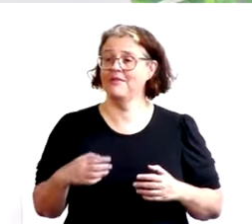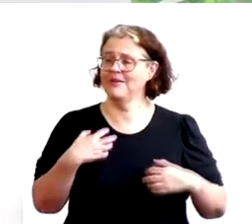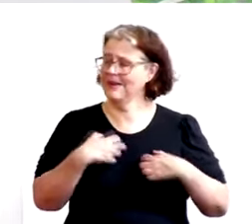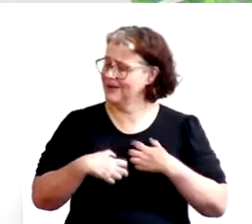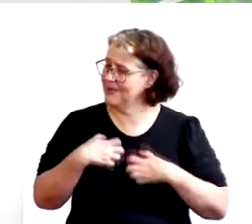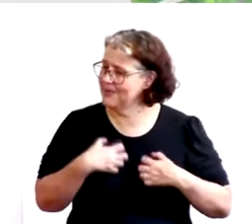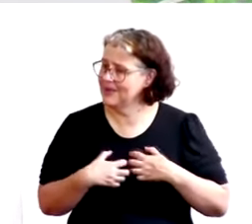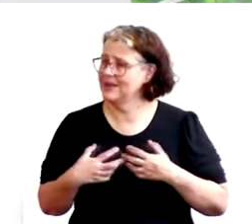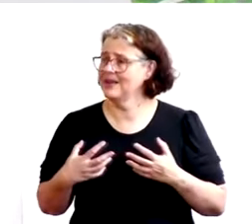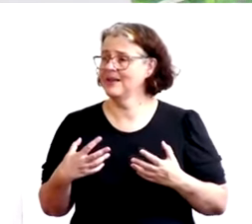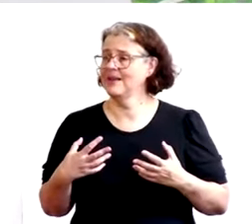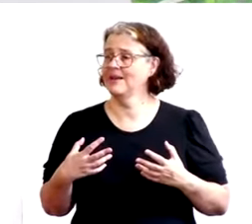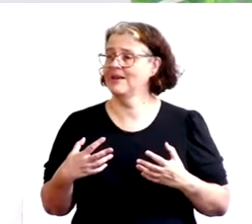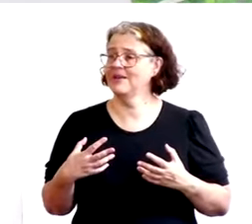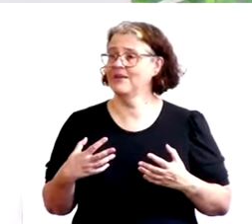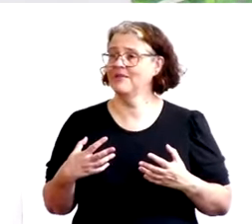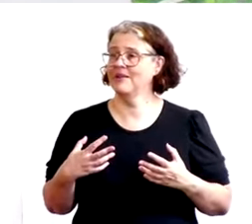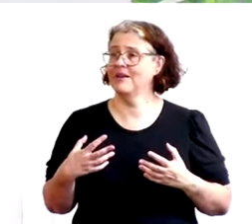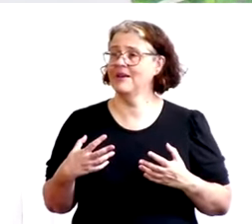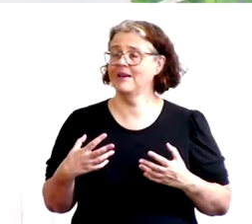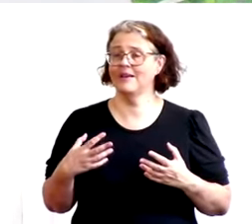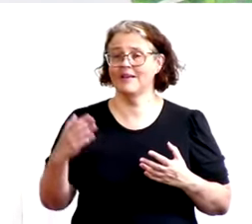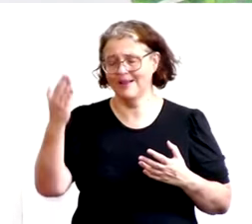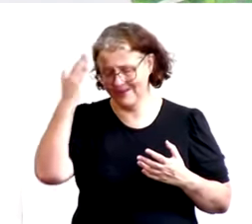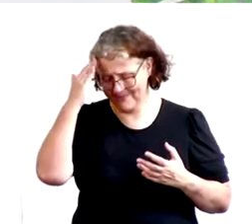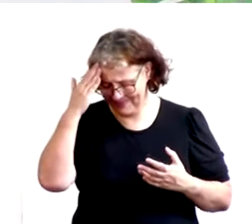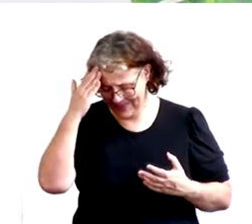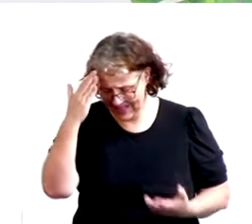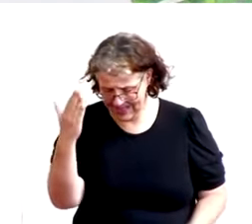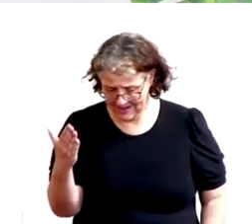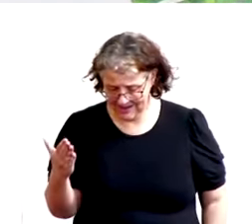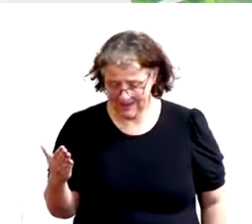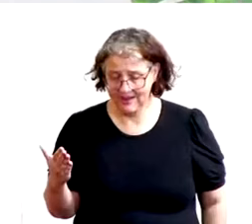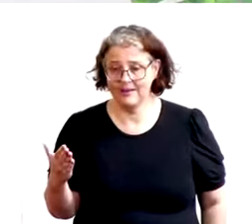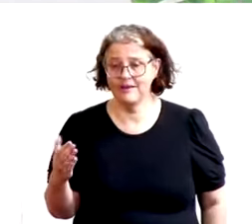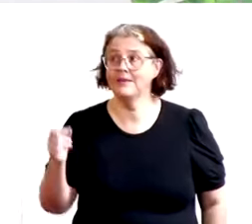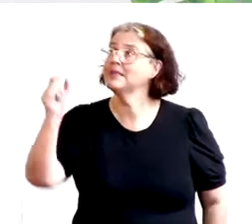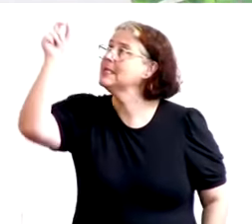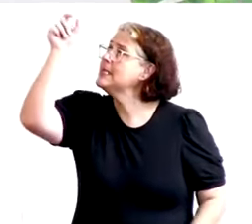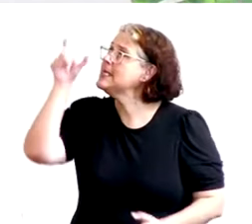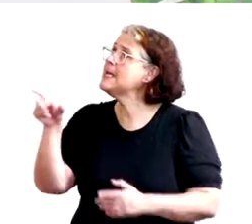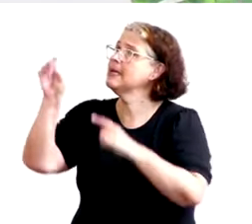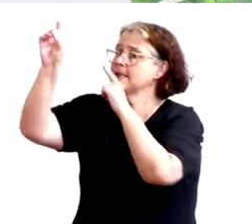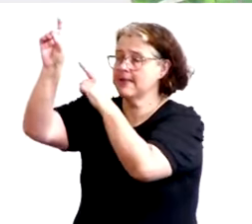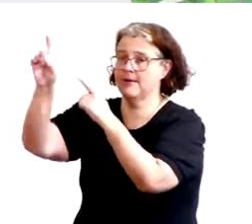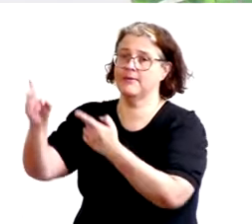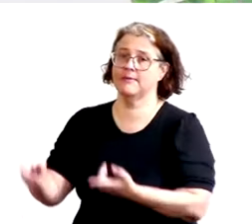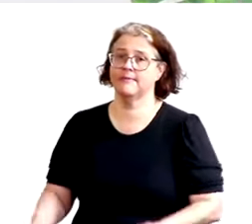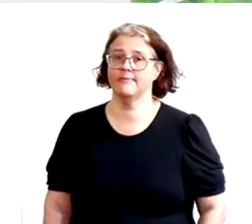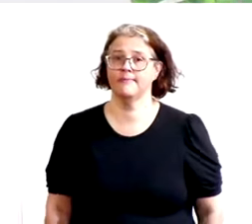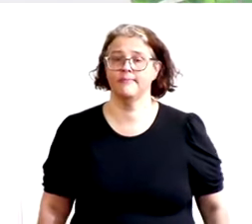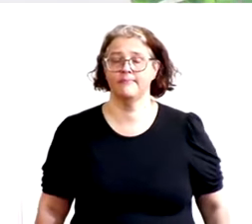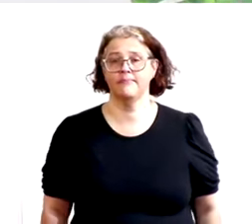ele vai considerar ele vai pensar em quem é o seu Deus